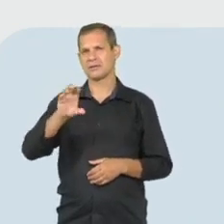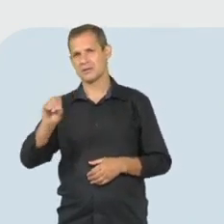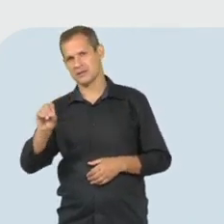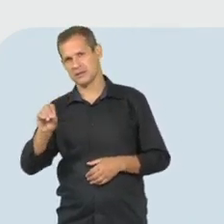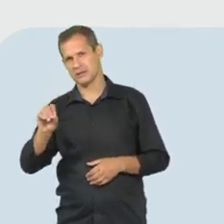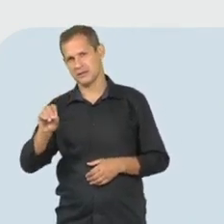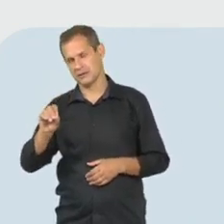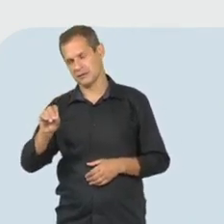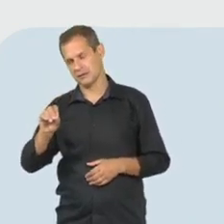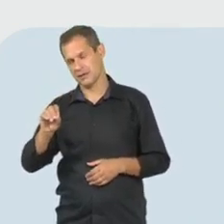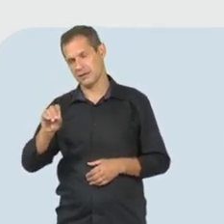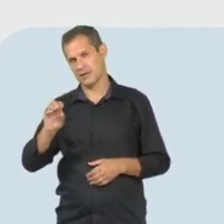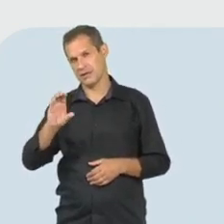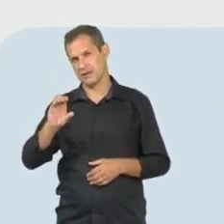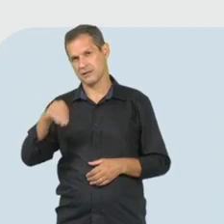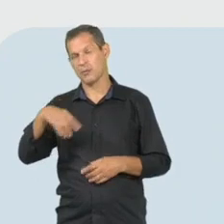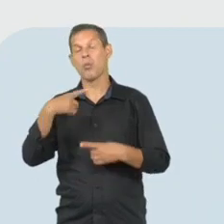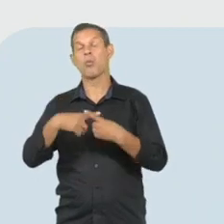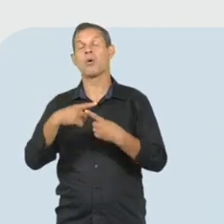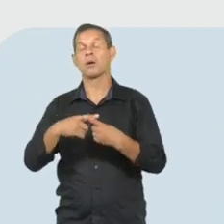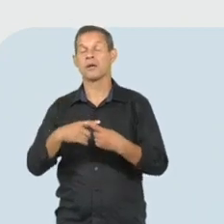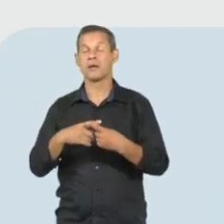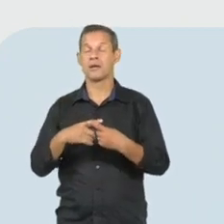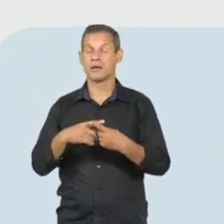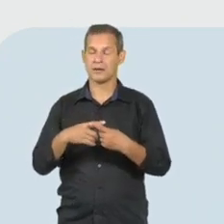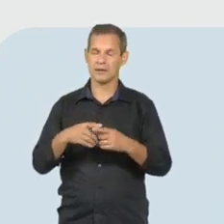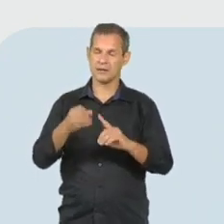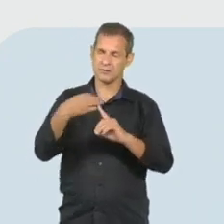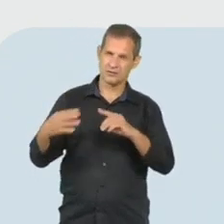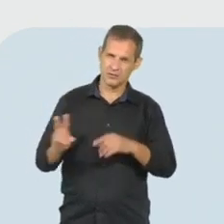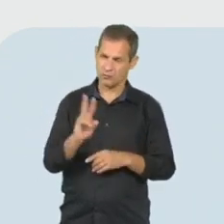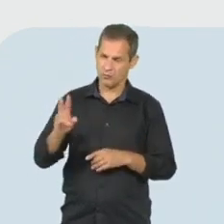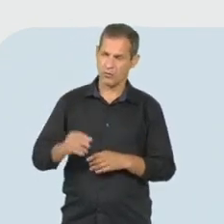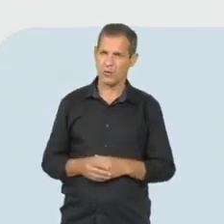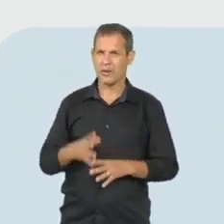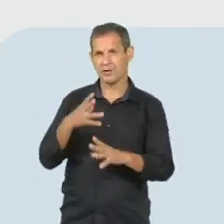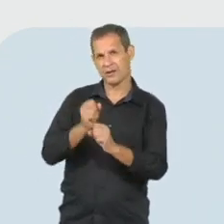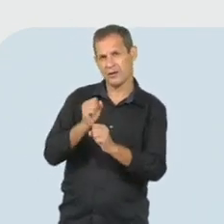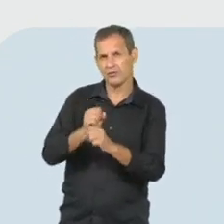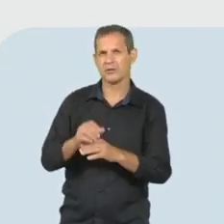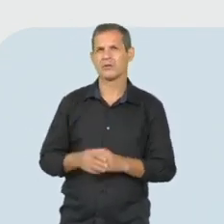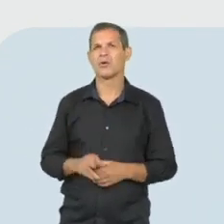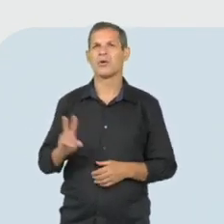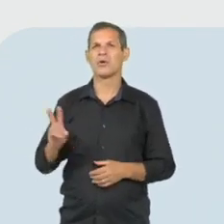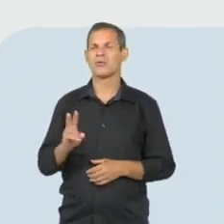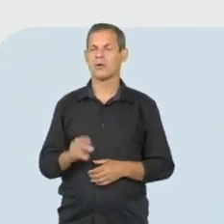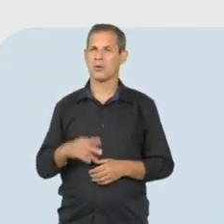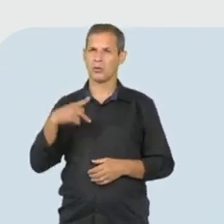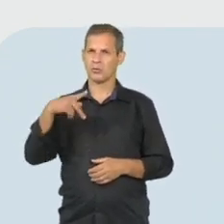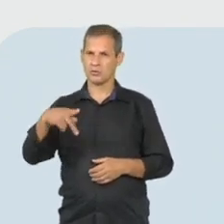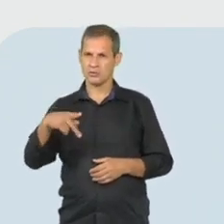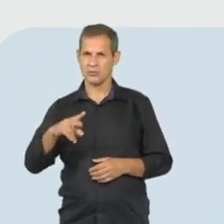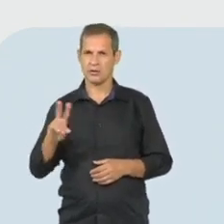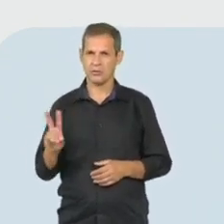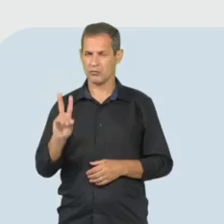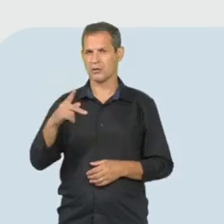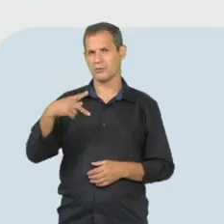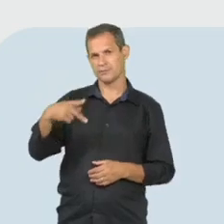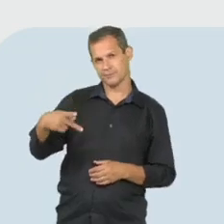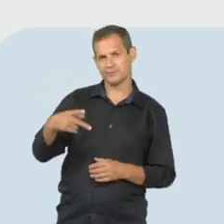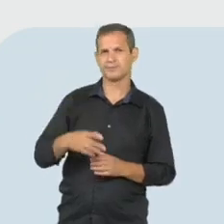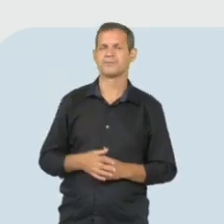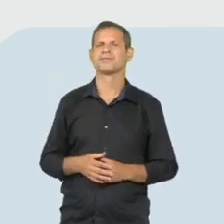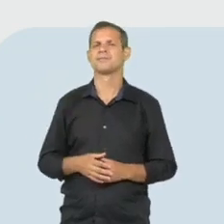1,70 m. Por quê? Ela disse lá que o valor estipulado seria o valor de P, vamos colocar aqui valor de P,